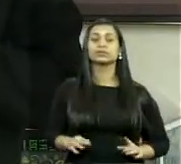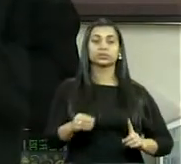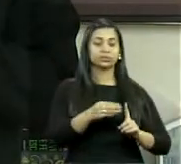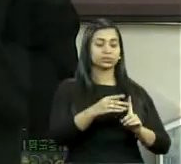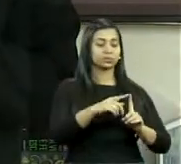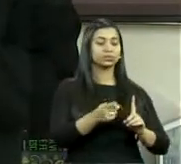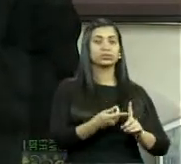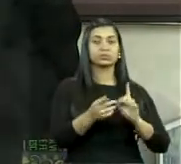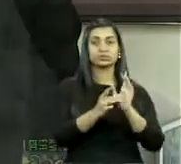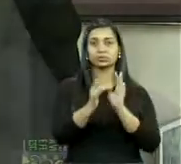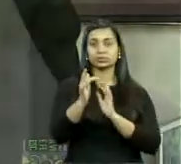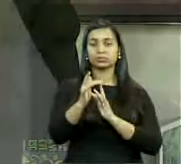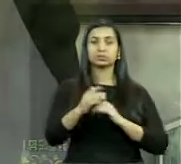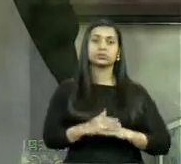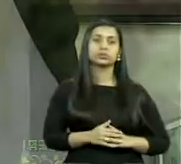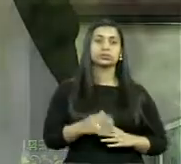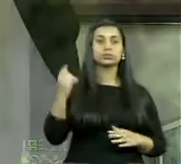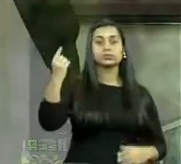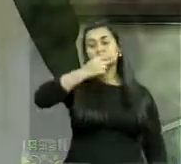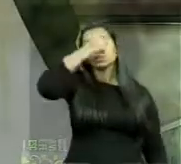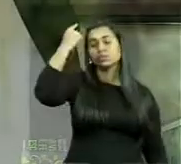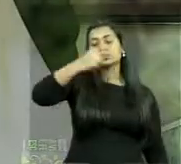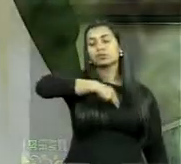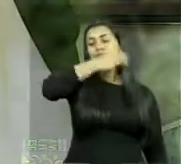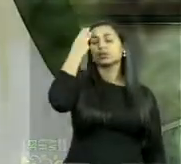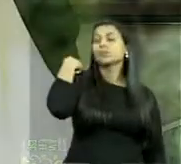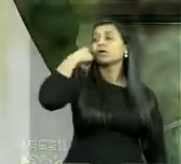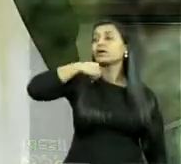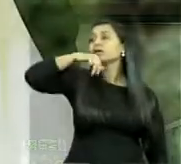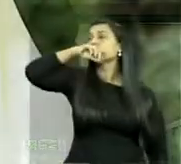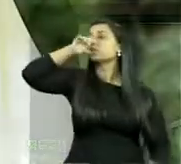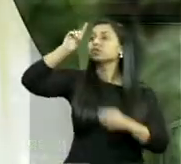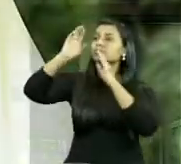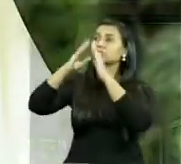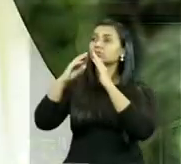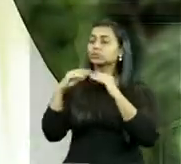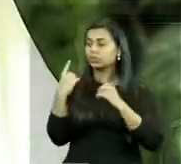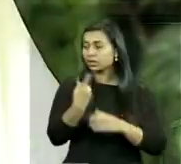mulheres, e bendito é o fruto do vosso ventre, Jesus.